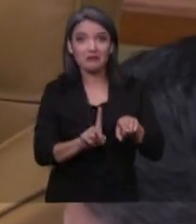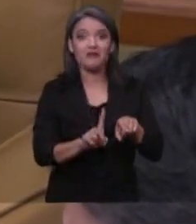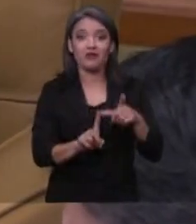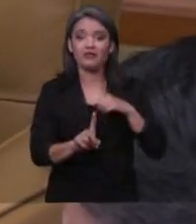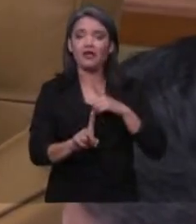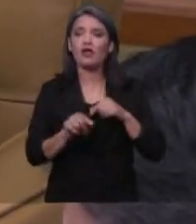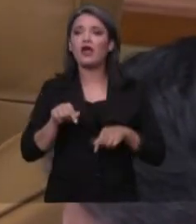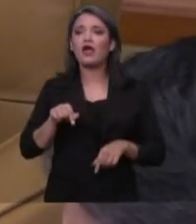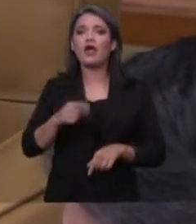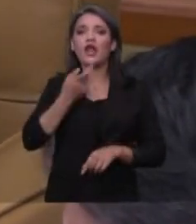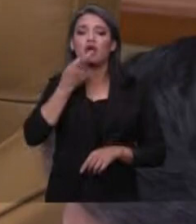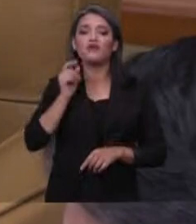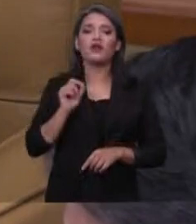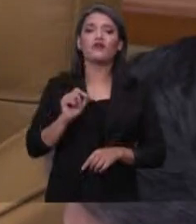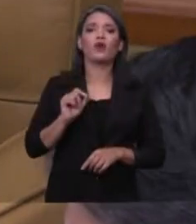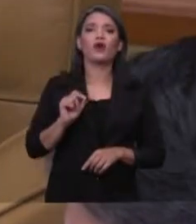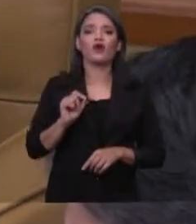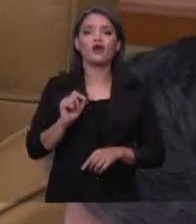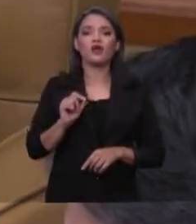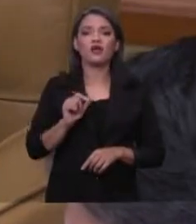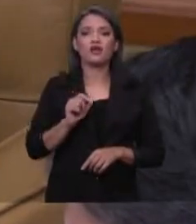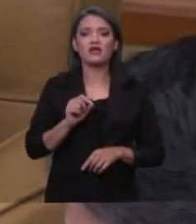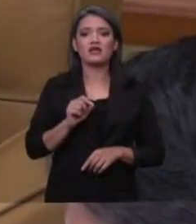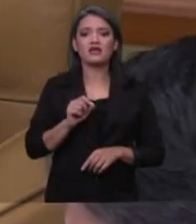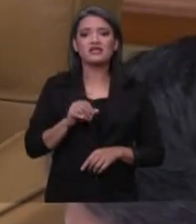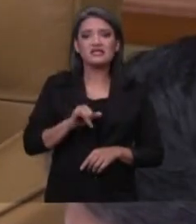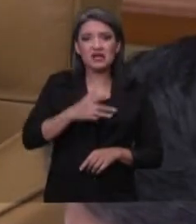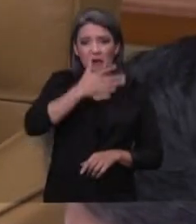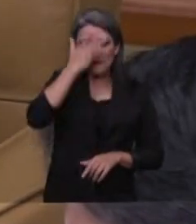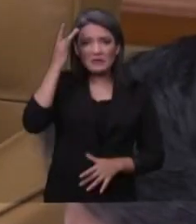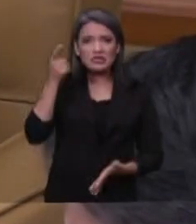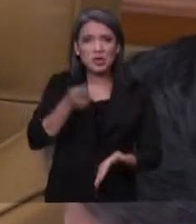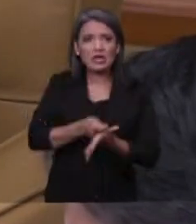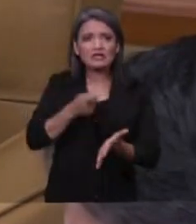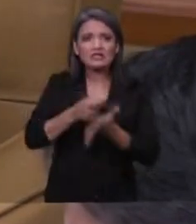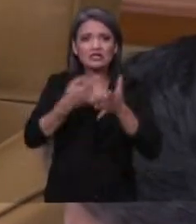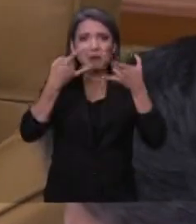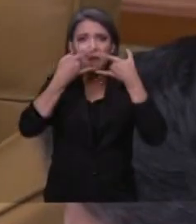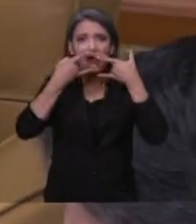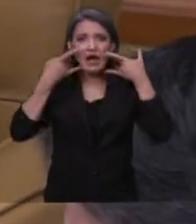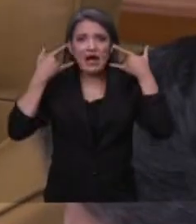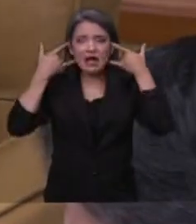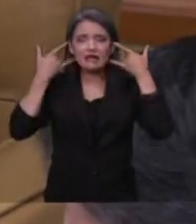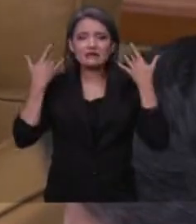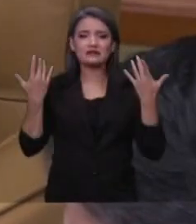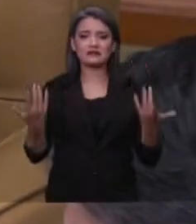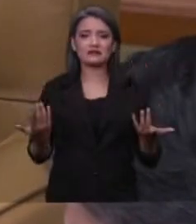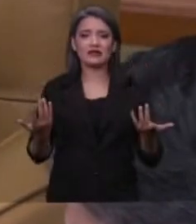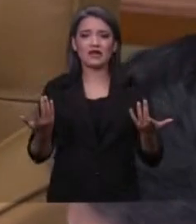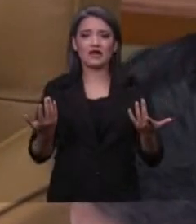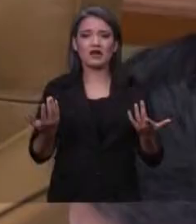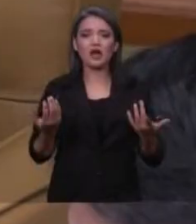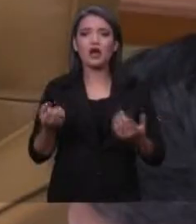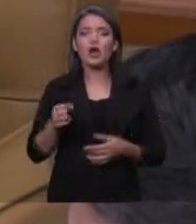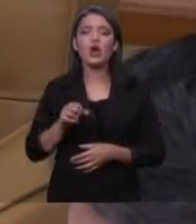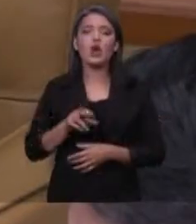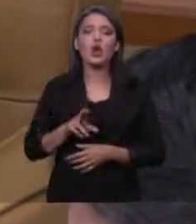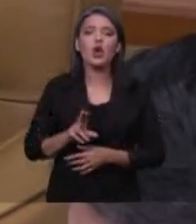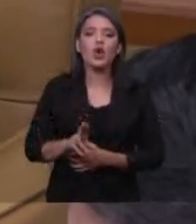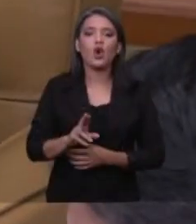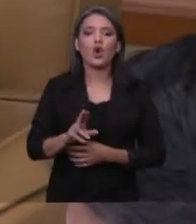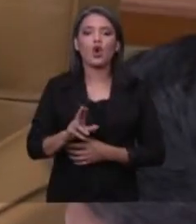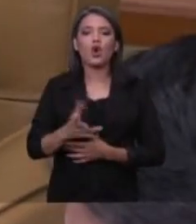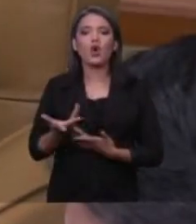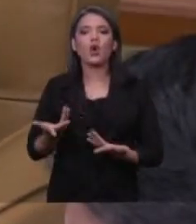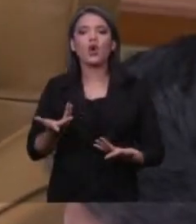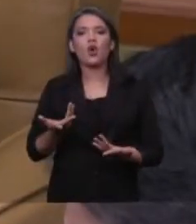e dizia que se alguém exigisse uso de máscara ou abordasse a sua filha para não estar